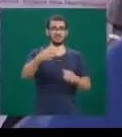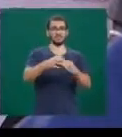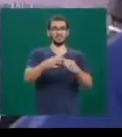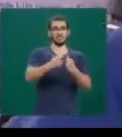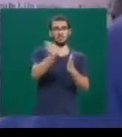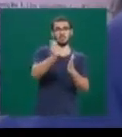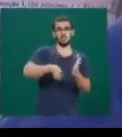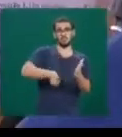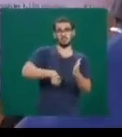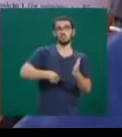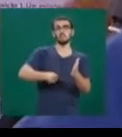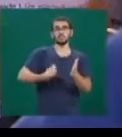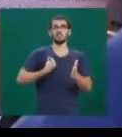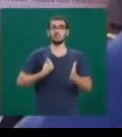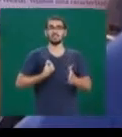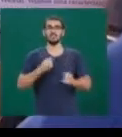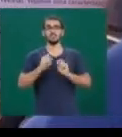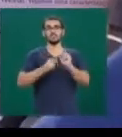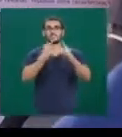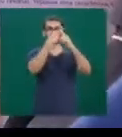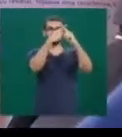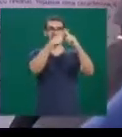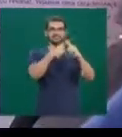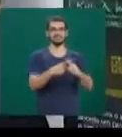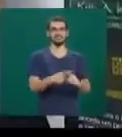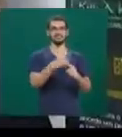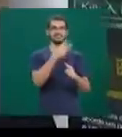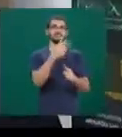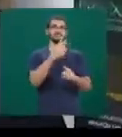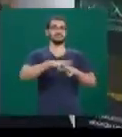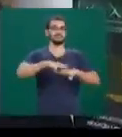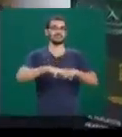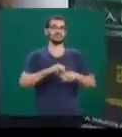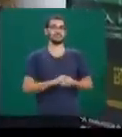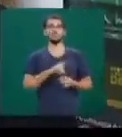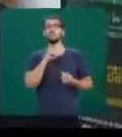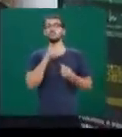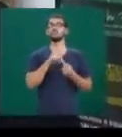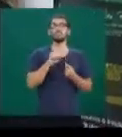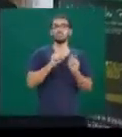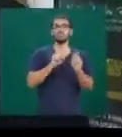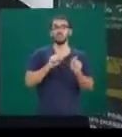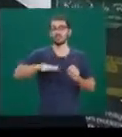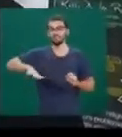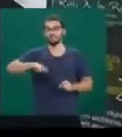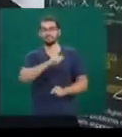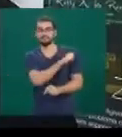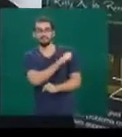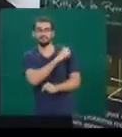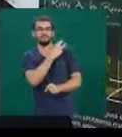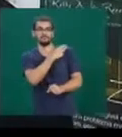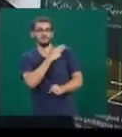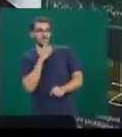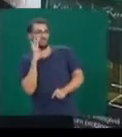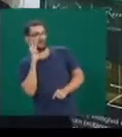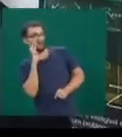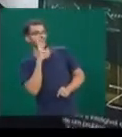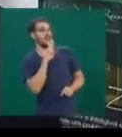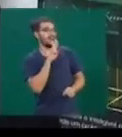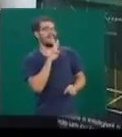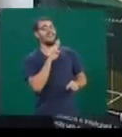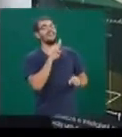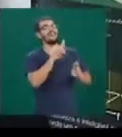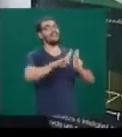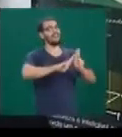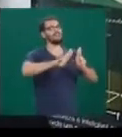para participar da maratona. O objetivo é atrair esses meninos do ensino médio, primeiro para a universidade, né, para conhecer um